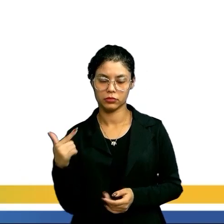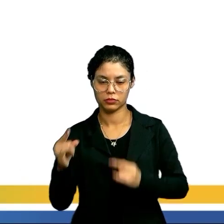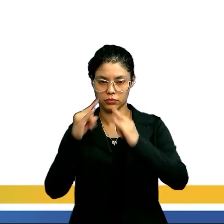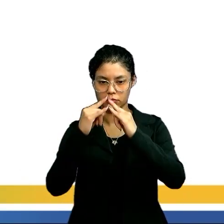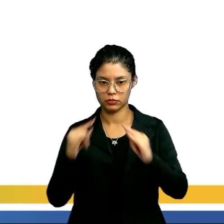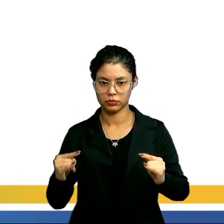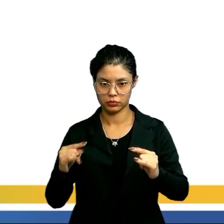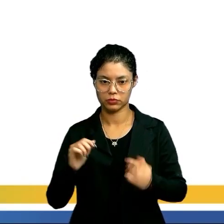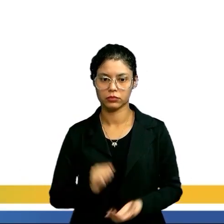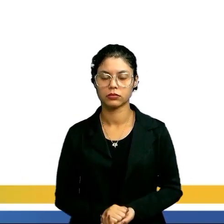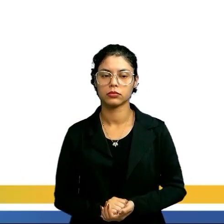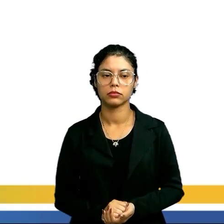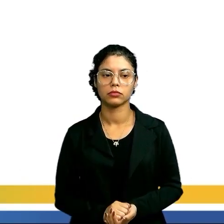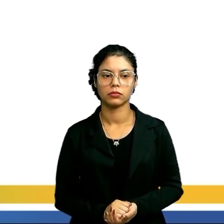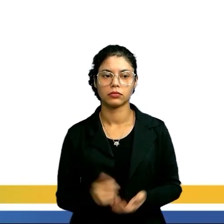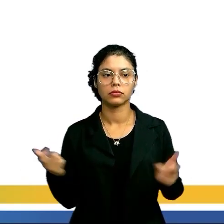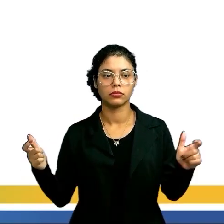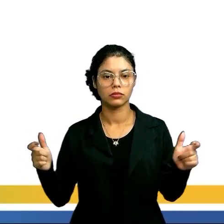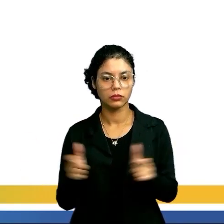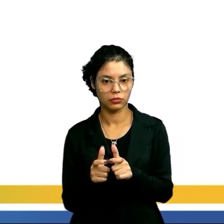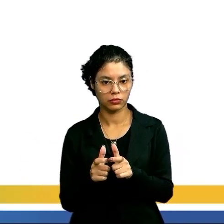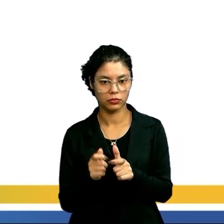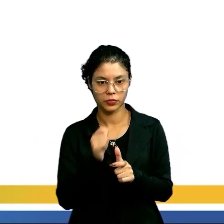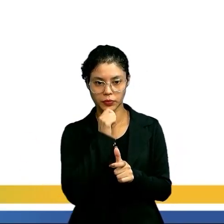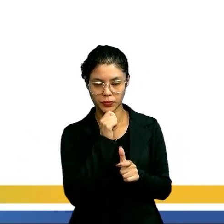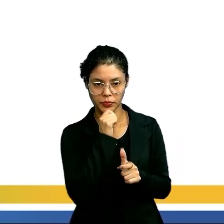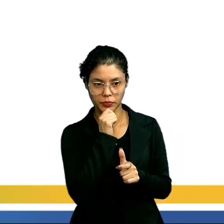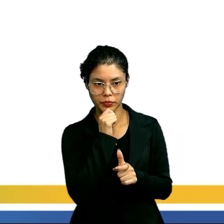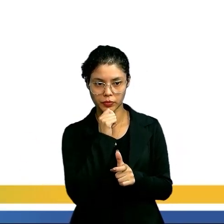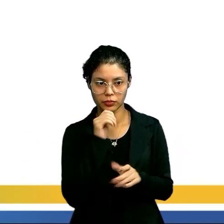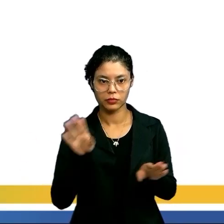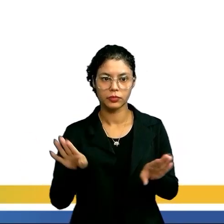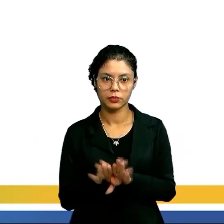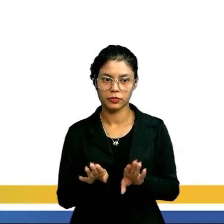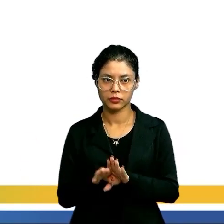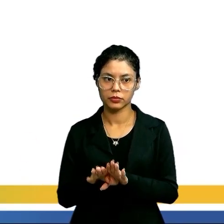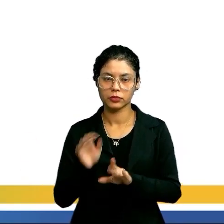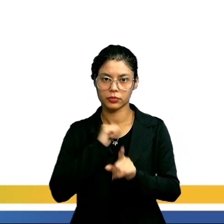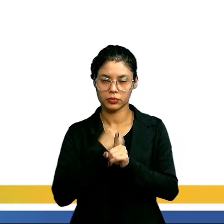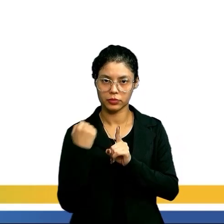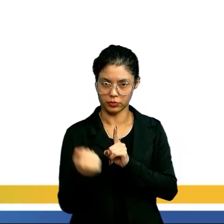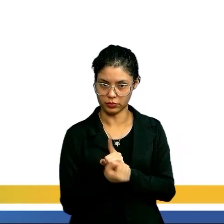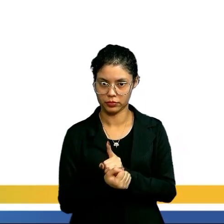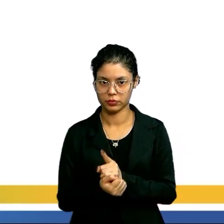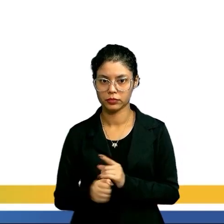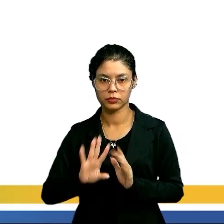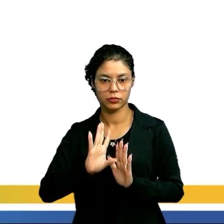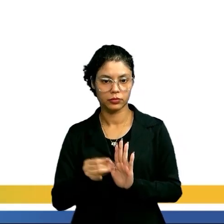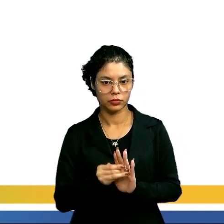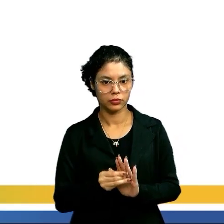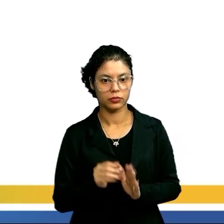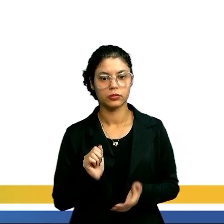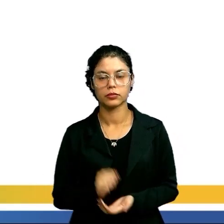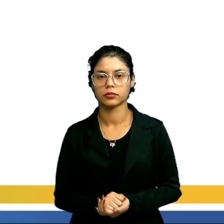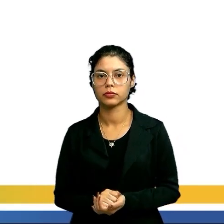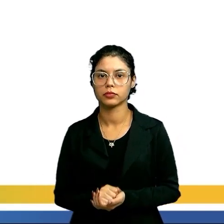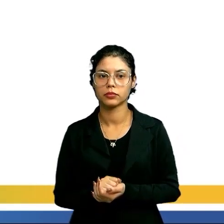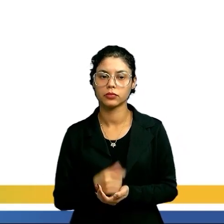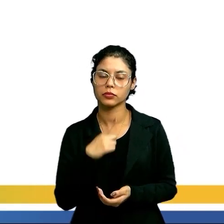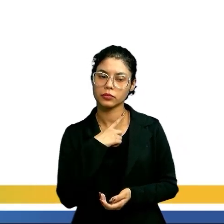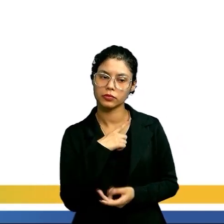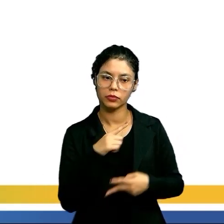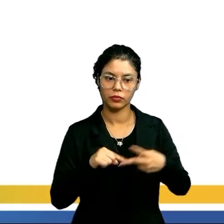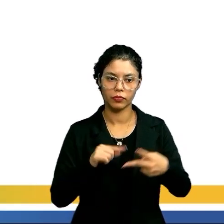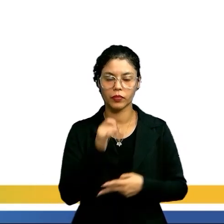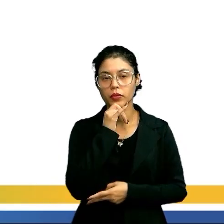aqui no Brasil. Então, minorias por exclusão econômica e social. Nós estamos colocando aí dois exemplos, mas nós